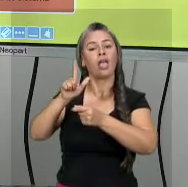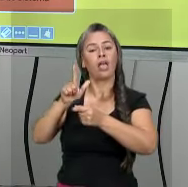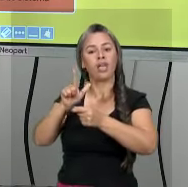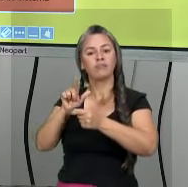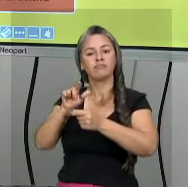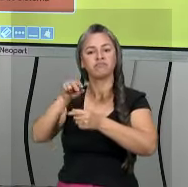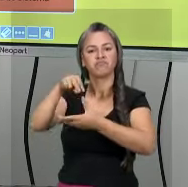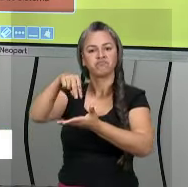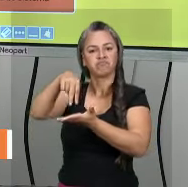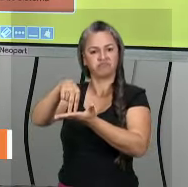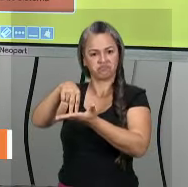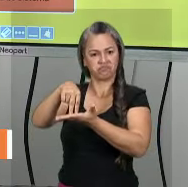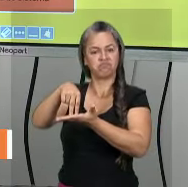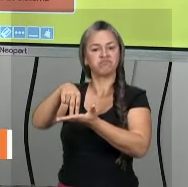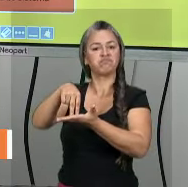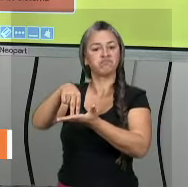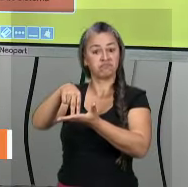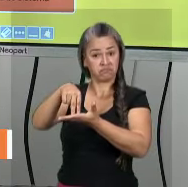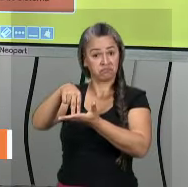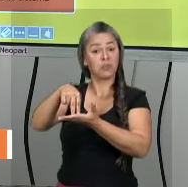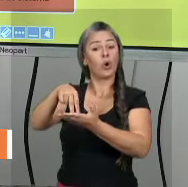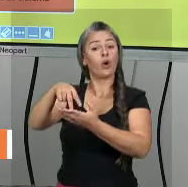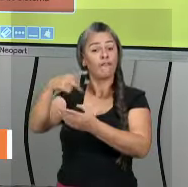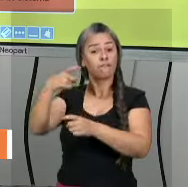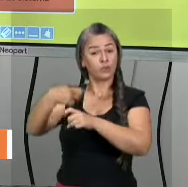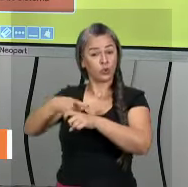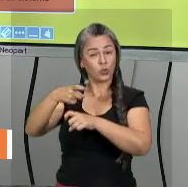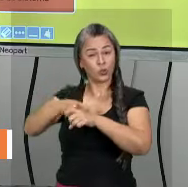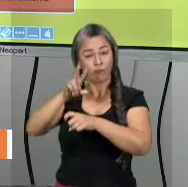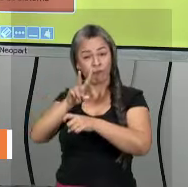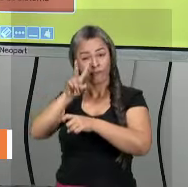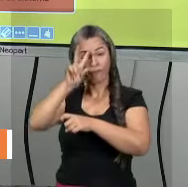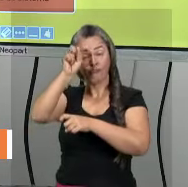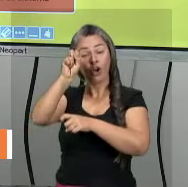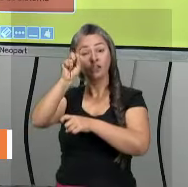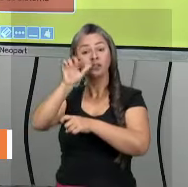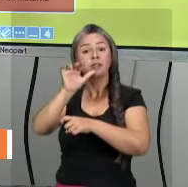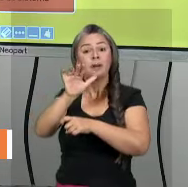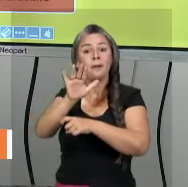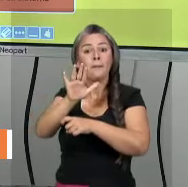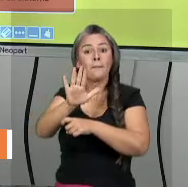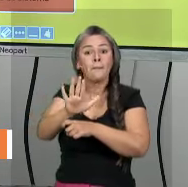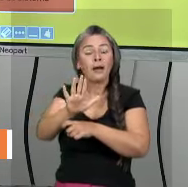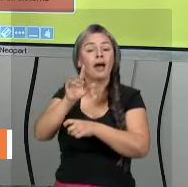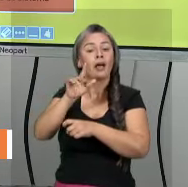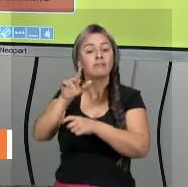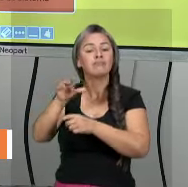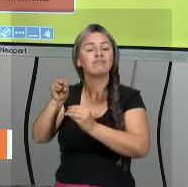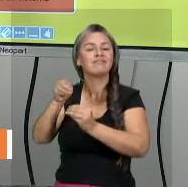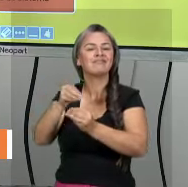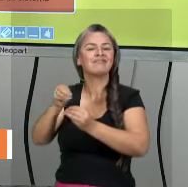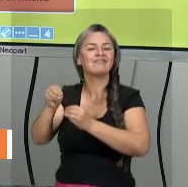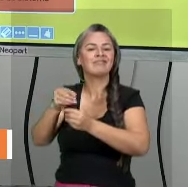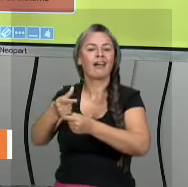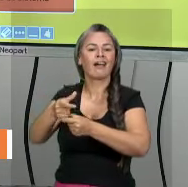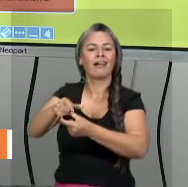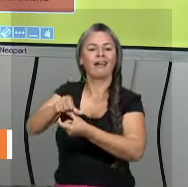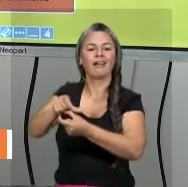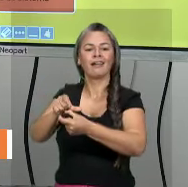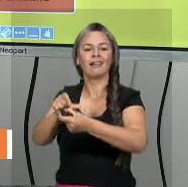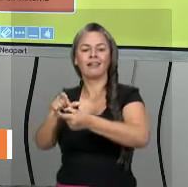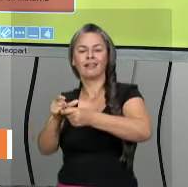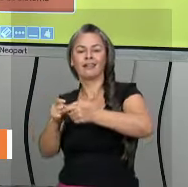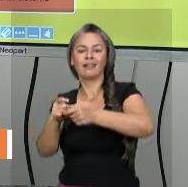nosso corpo. Ao mesmo tempo, é forte e flexível. Além disso, a coluna